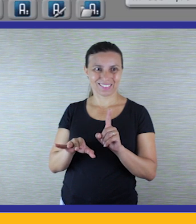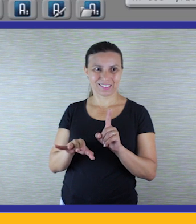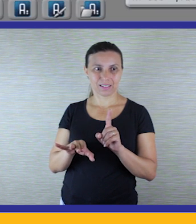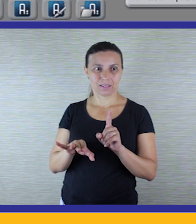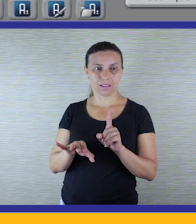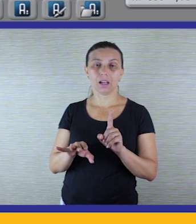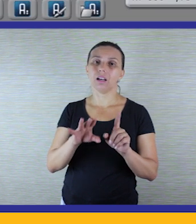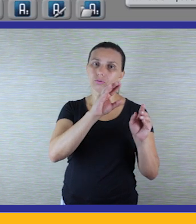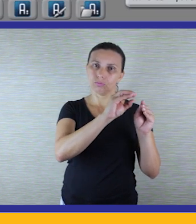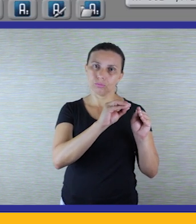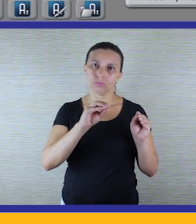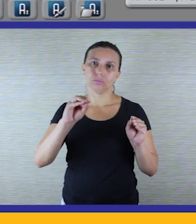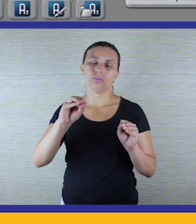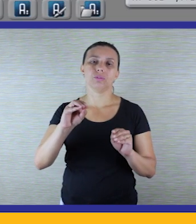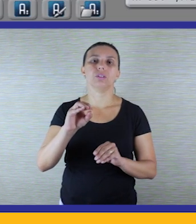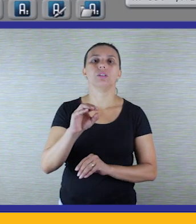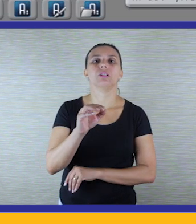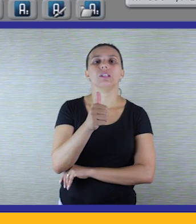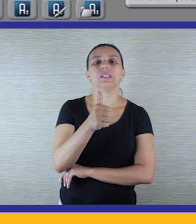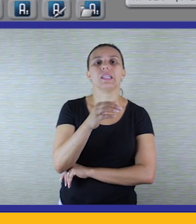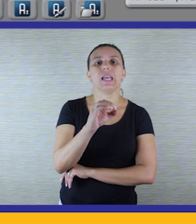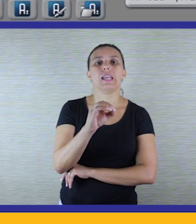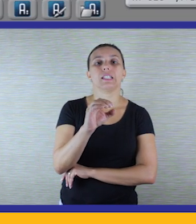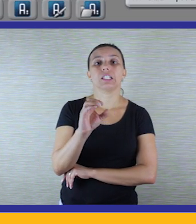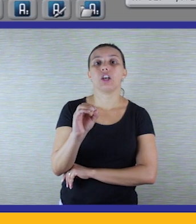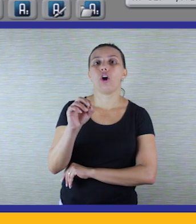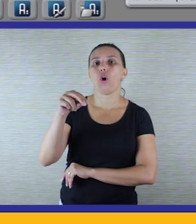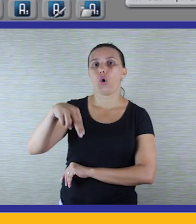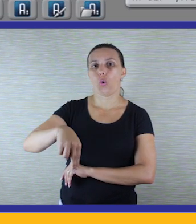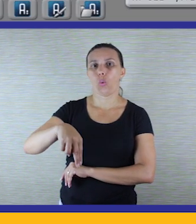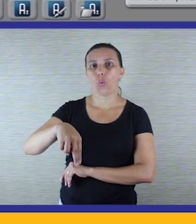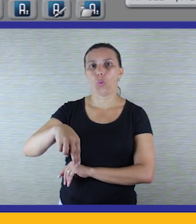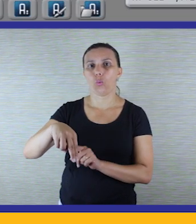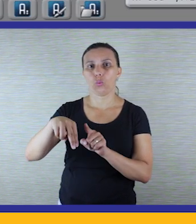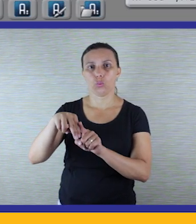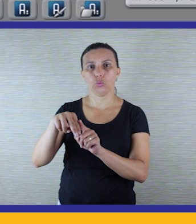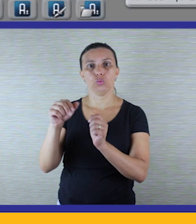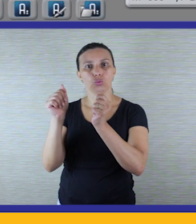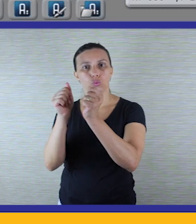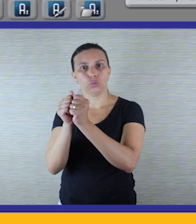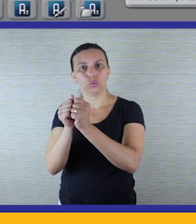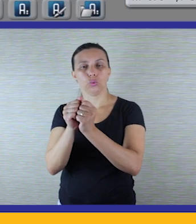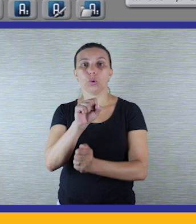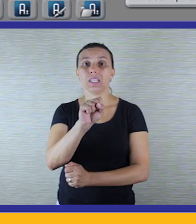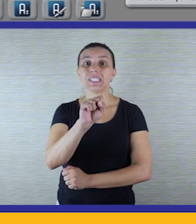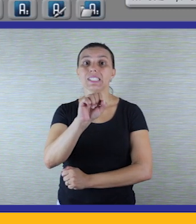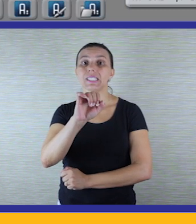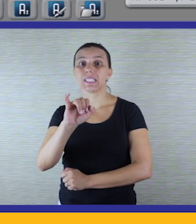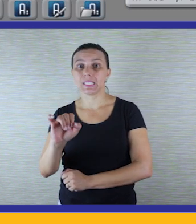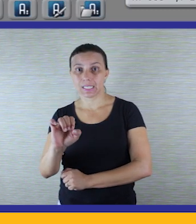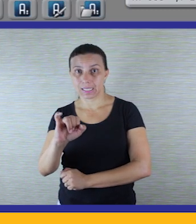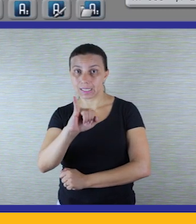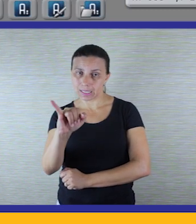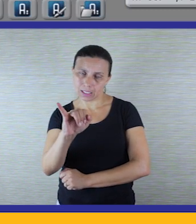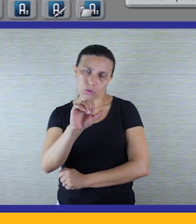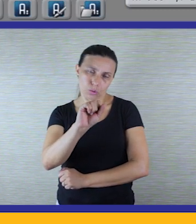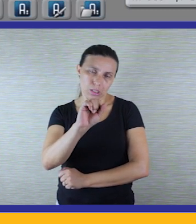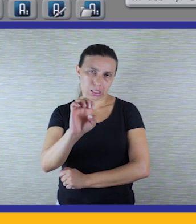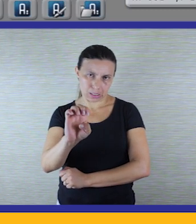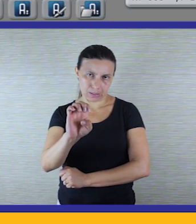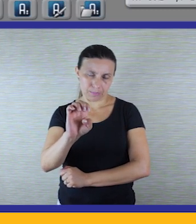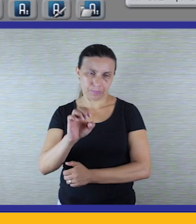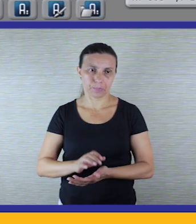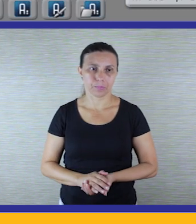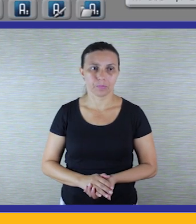10 ON e o encaixamos na parte SI. Logo abaixo, podemos encaixar o bloco que desliga